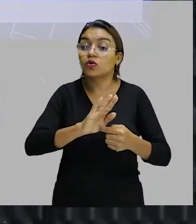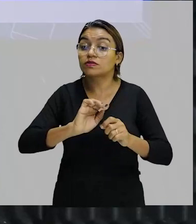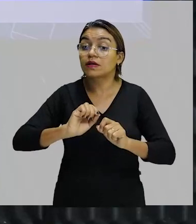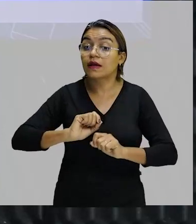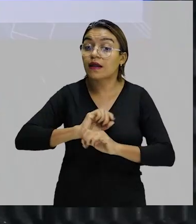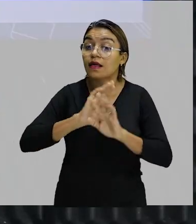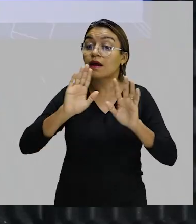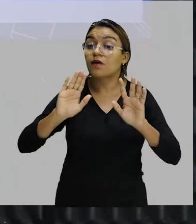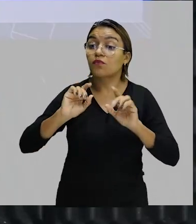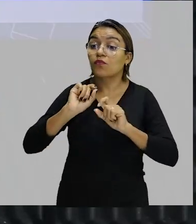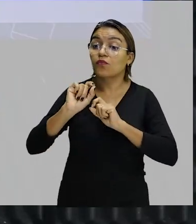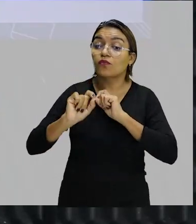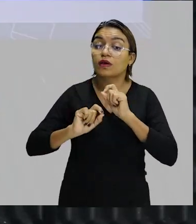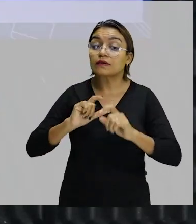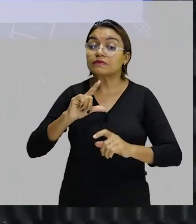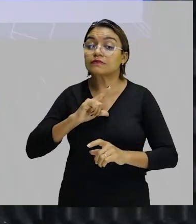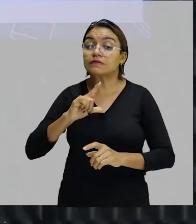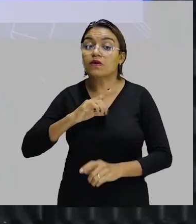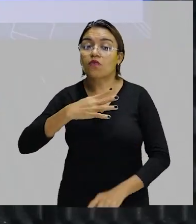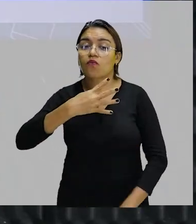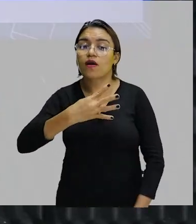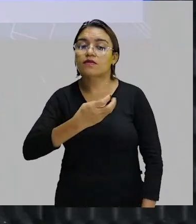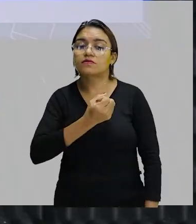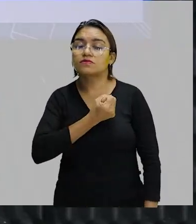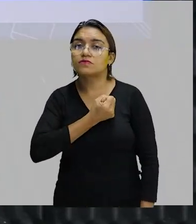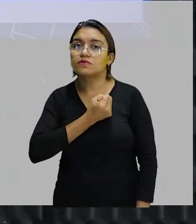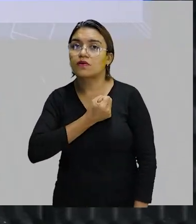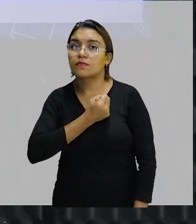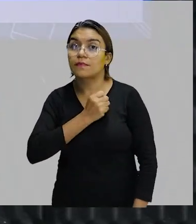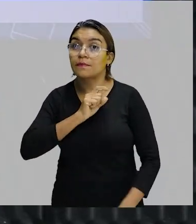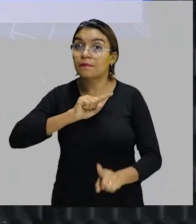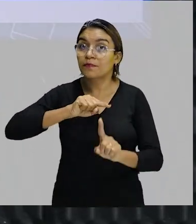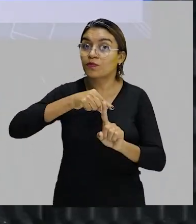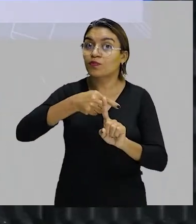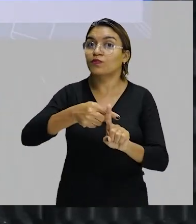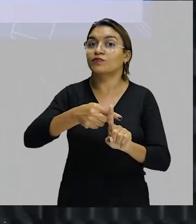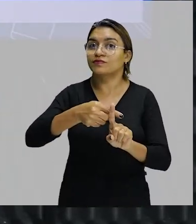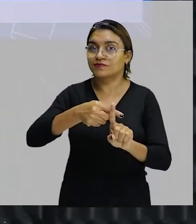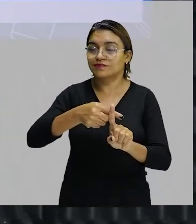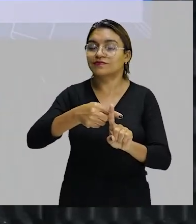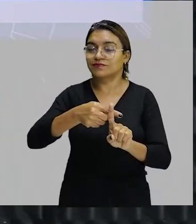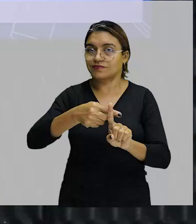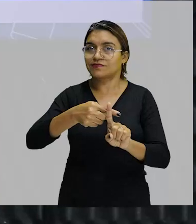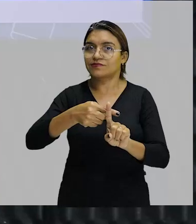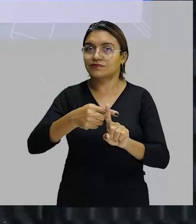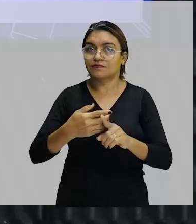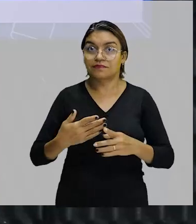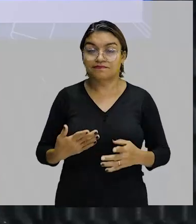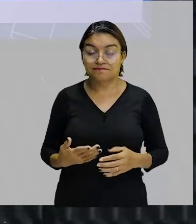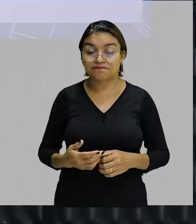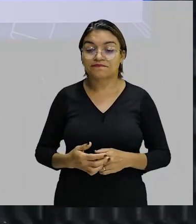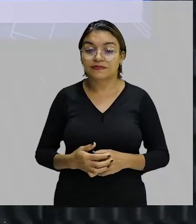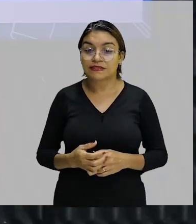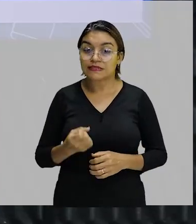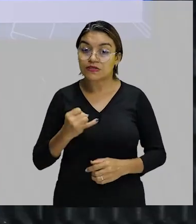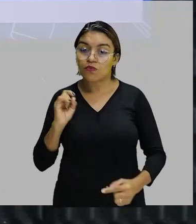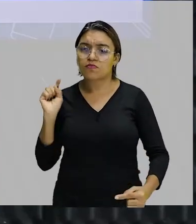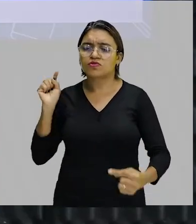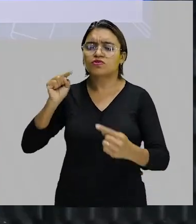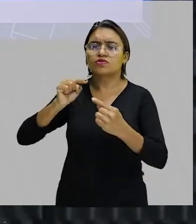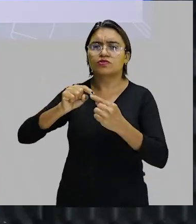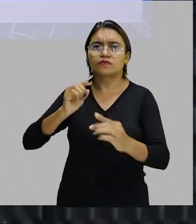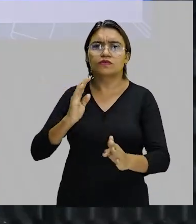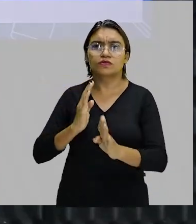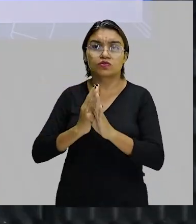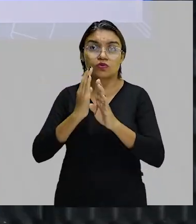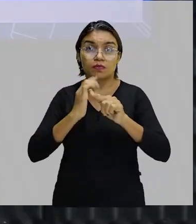claro que ela possuía 4 termos, o quê? Positivos. Ora, se o objetivo era